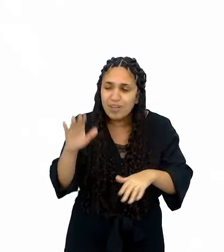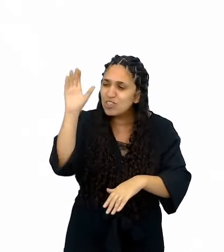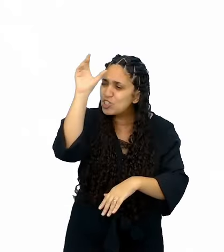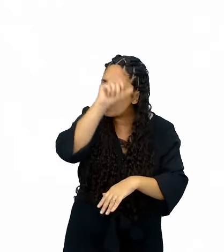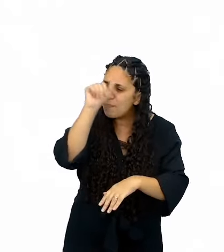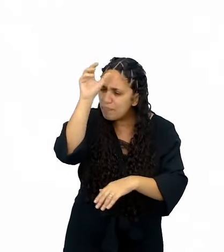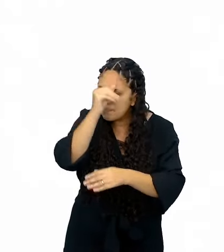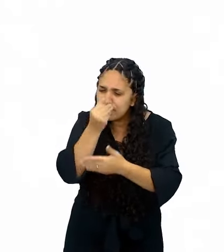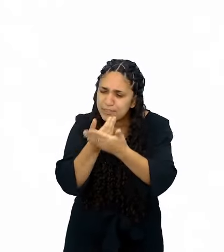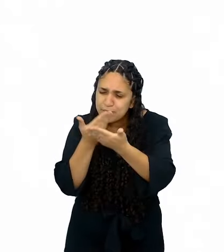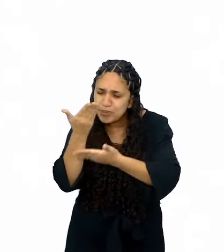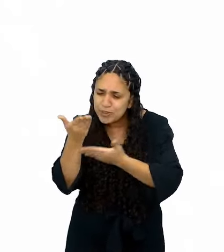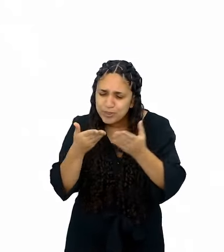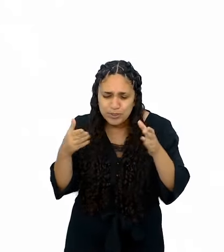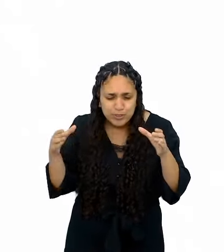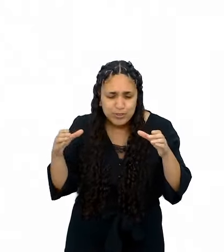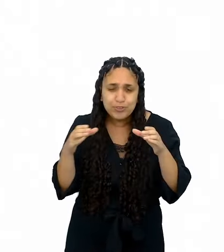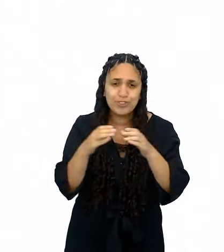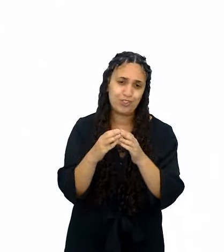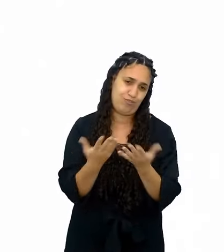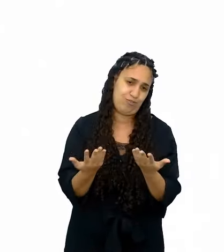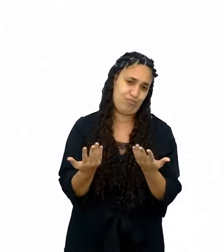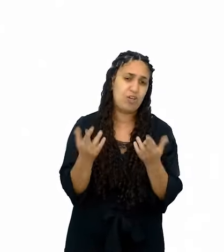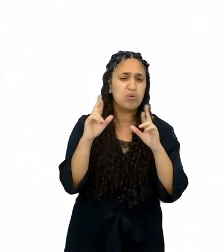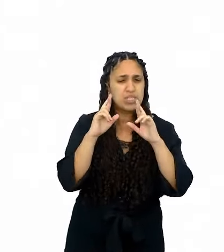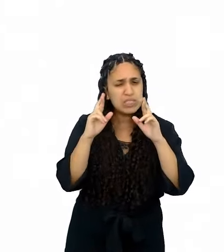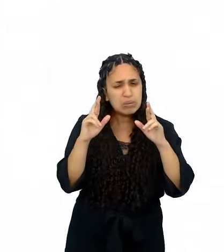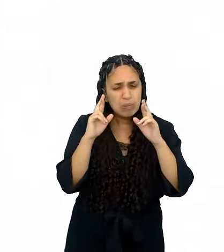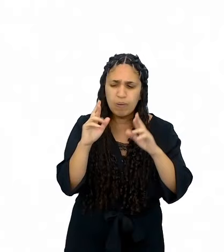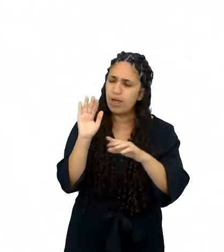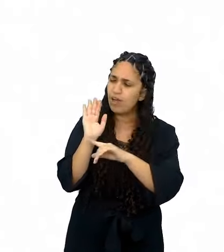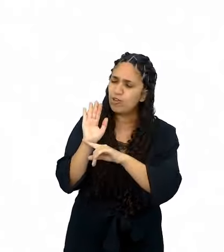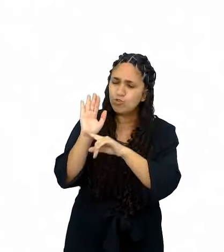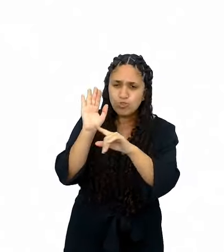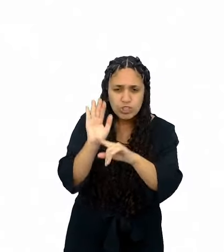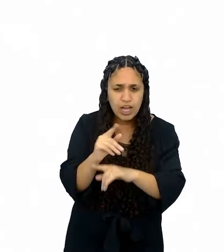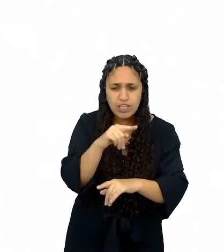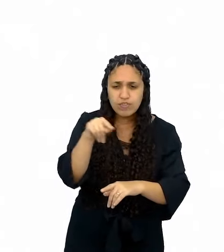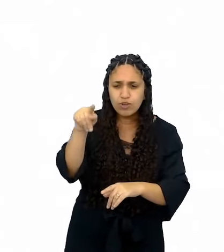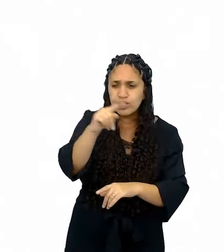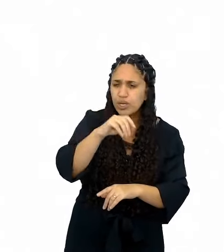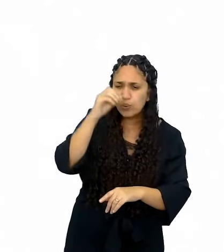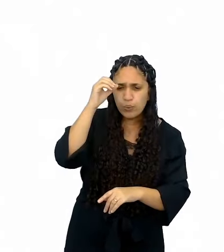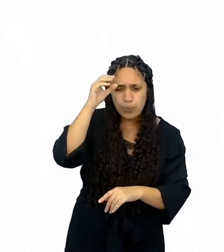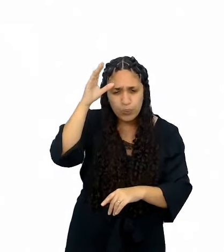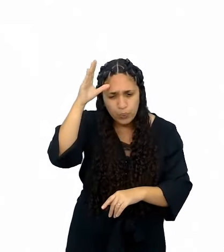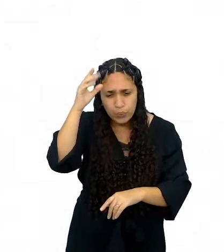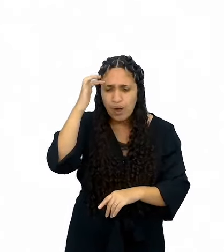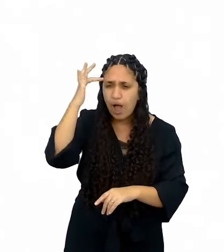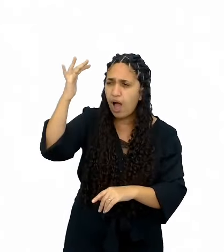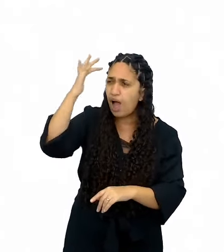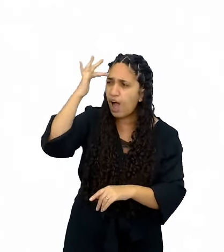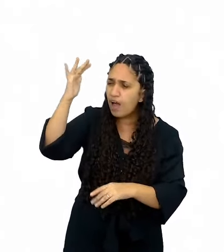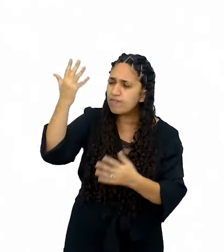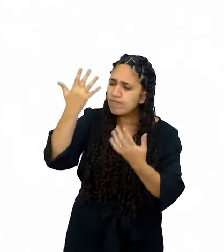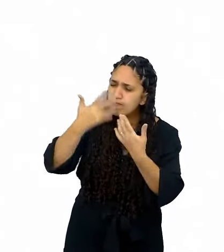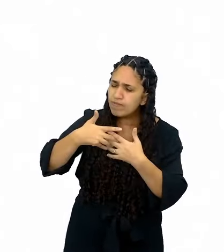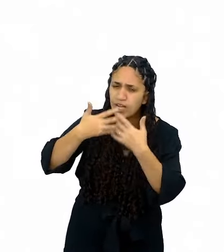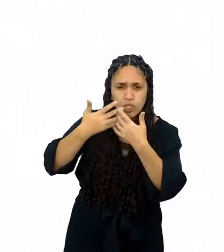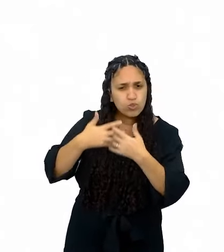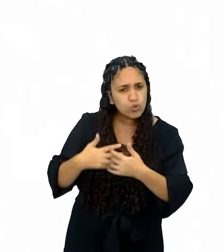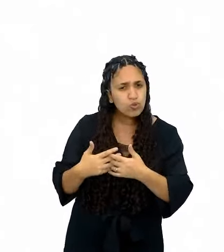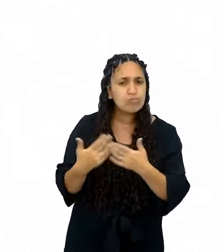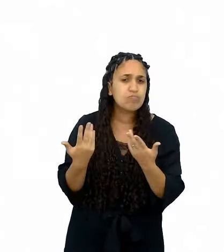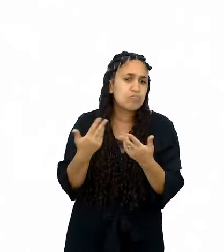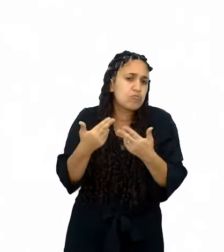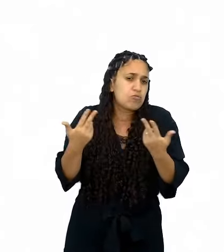as reflexões sobre as condições que os ganhos didáticos dessa sequência didática 8 possa ter